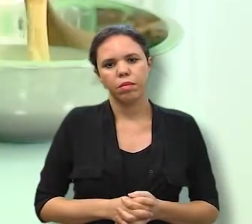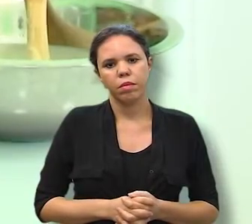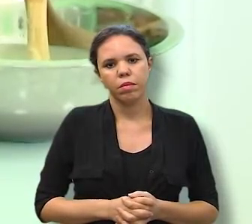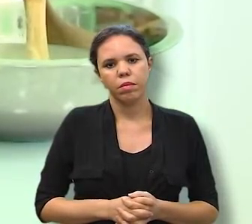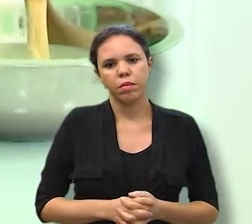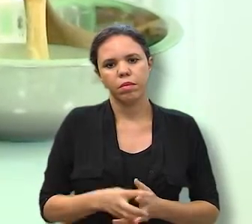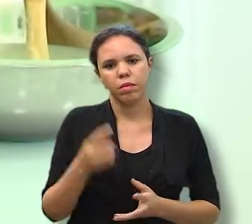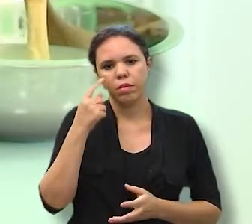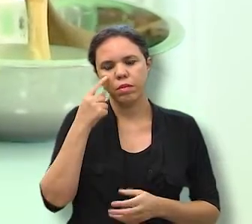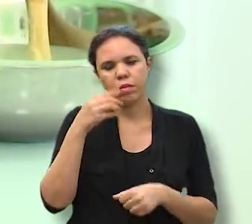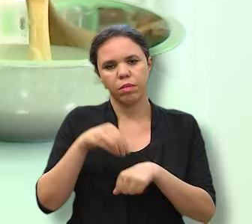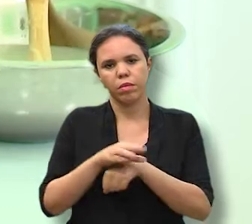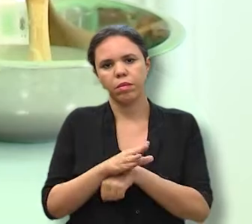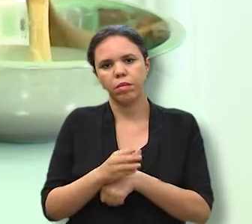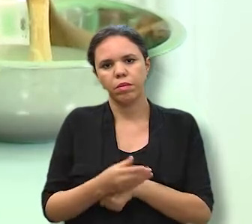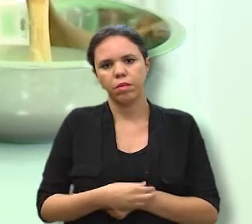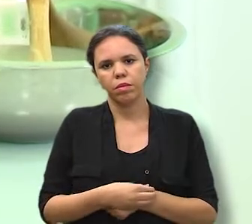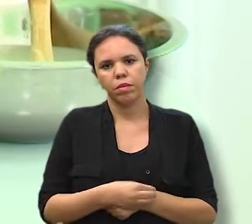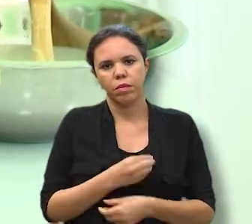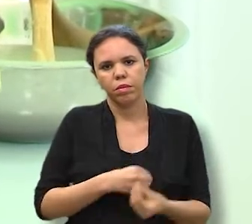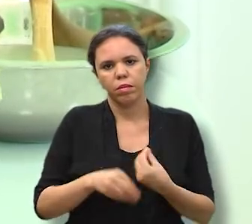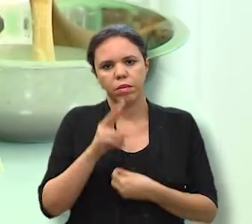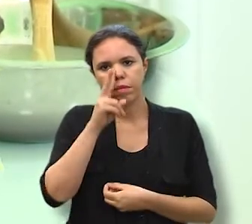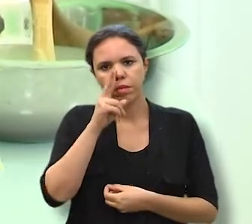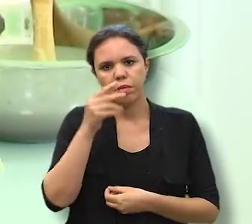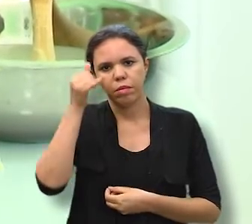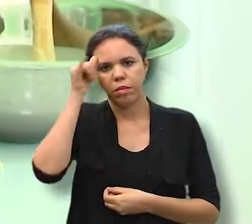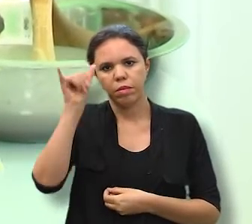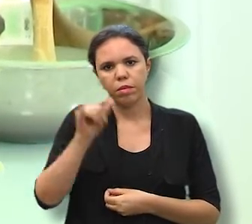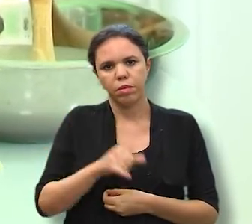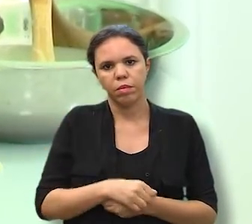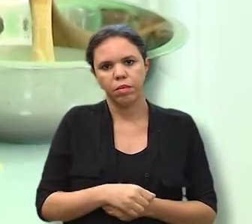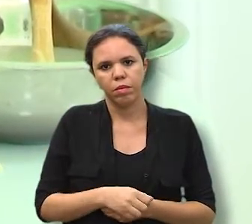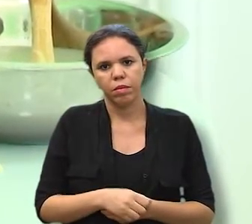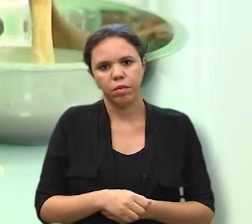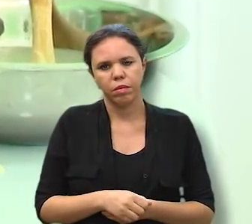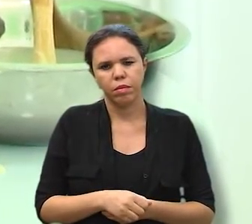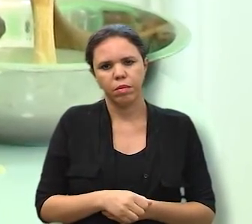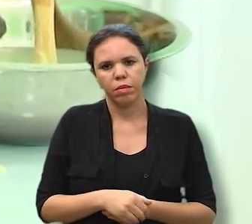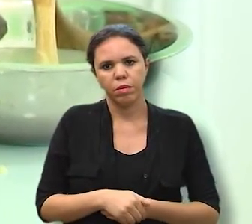E olha só essa dica, não coloque muita força para evitar fazer bolhas.